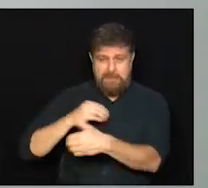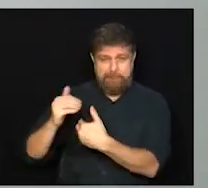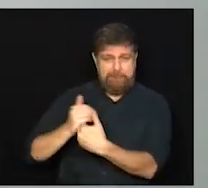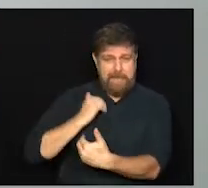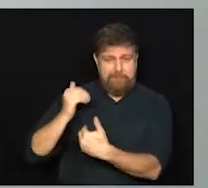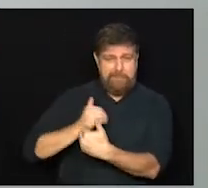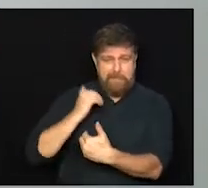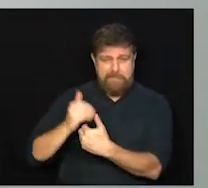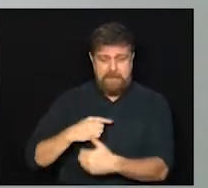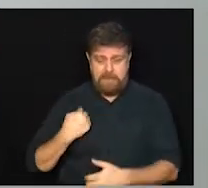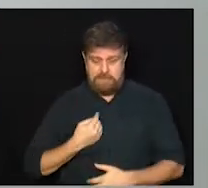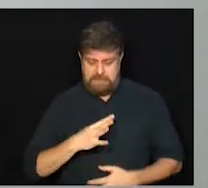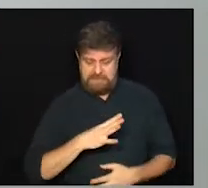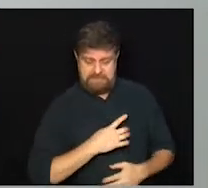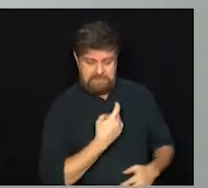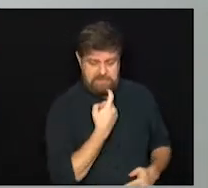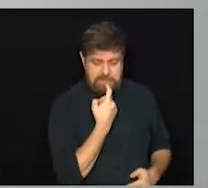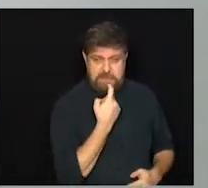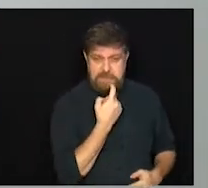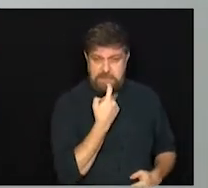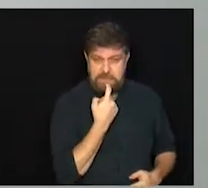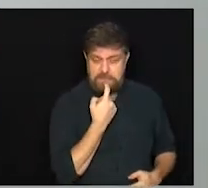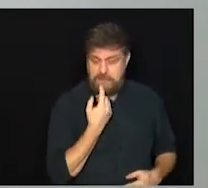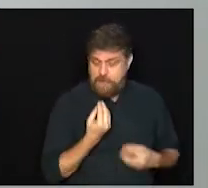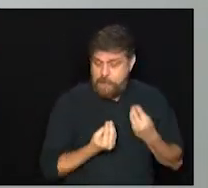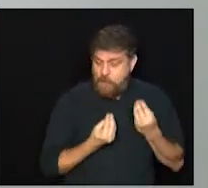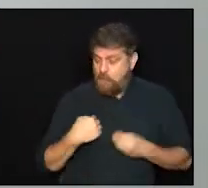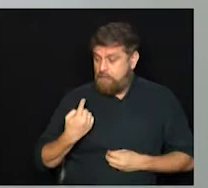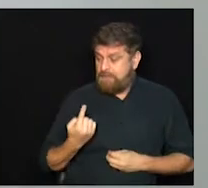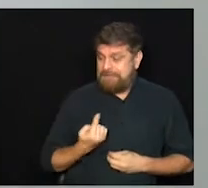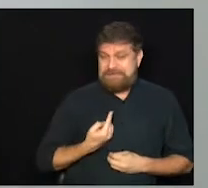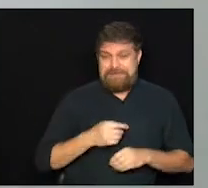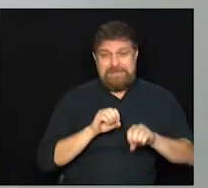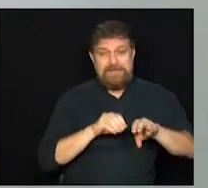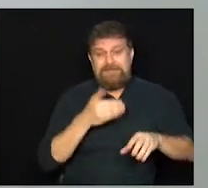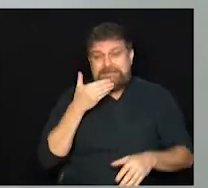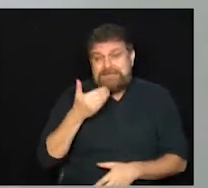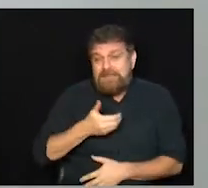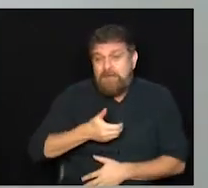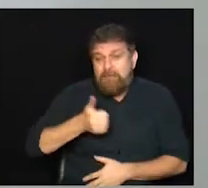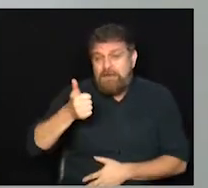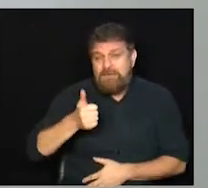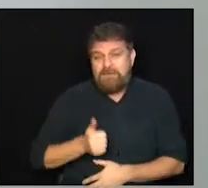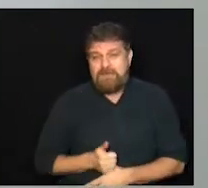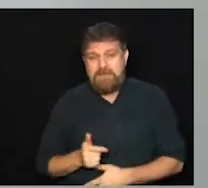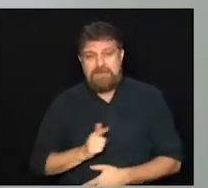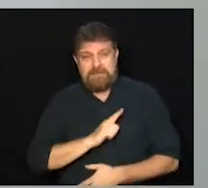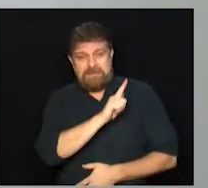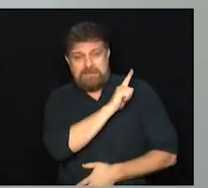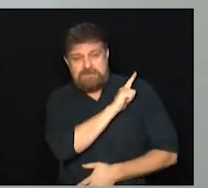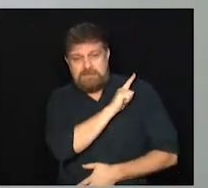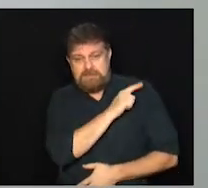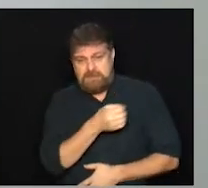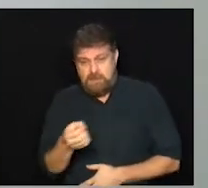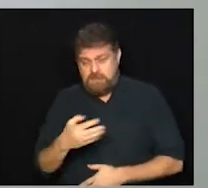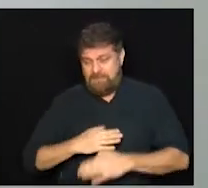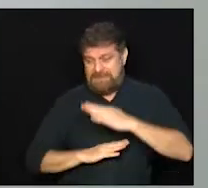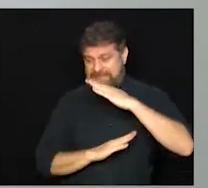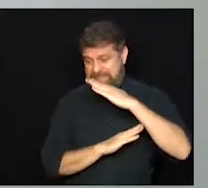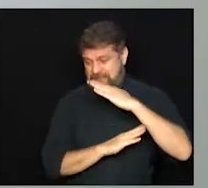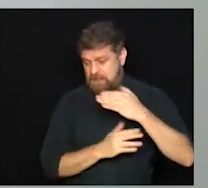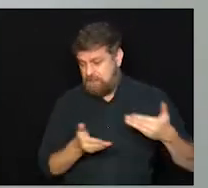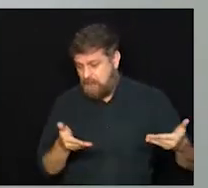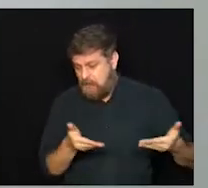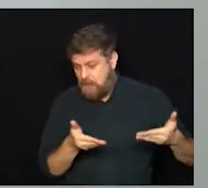para o município de Campinas para a gente melhorar a educação nessa nova gestão da Câmara,